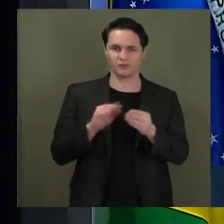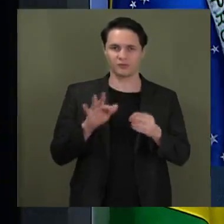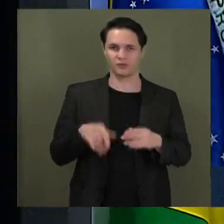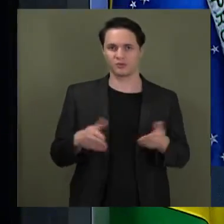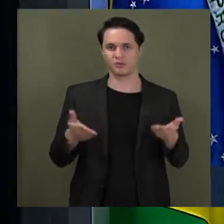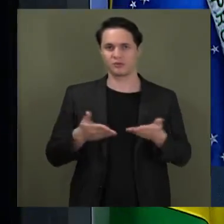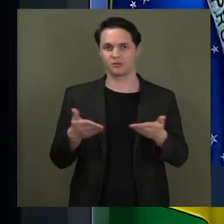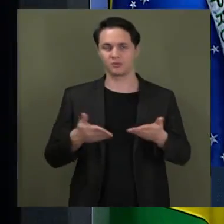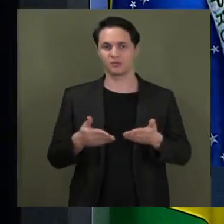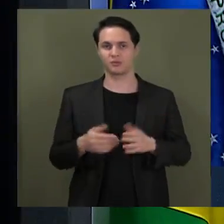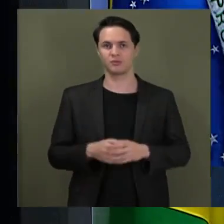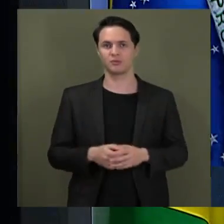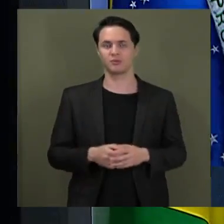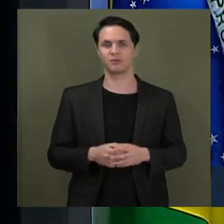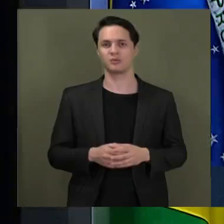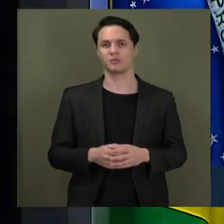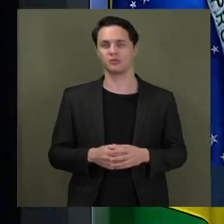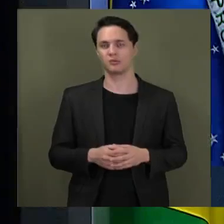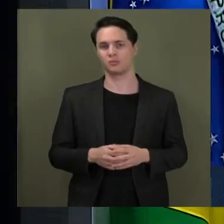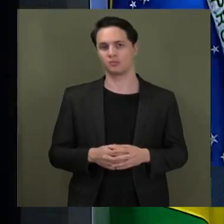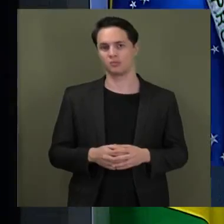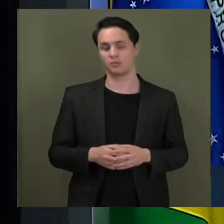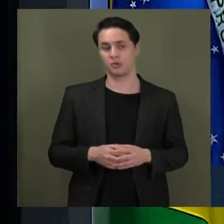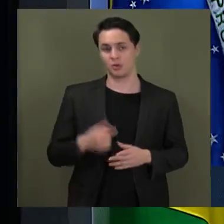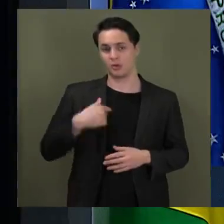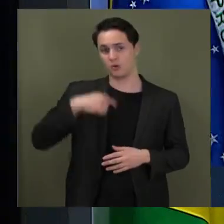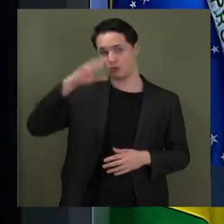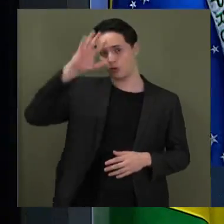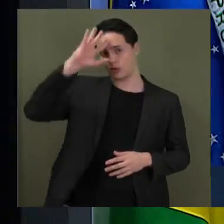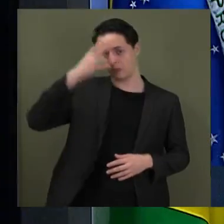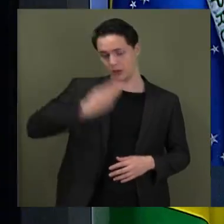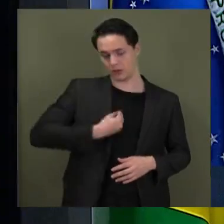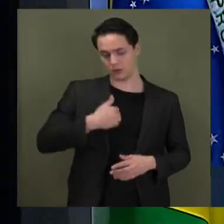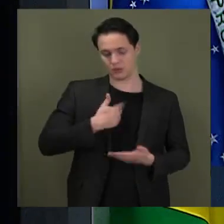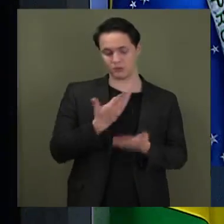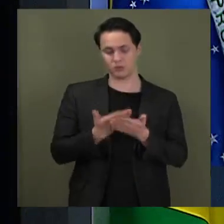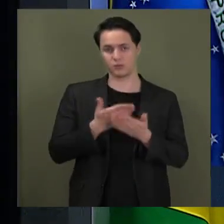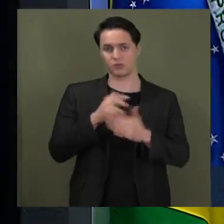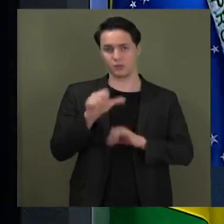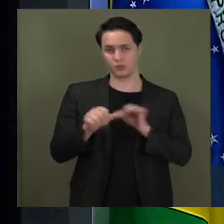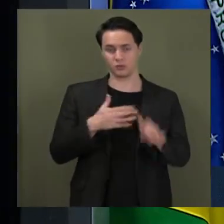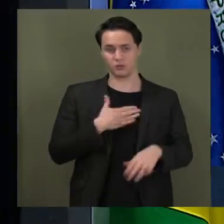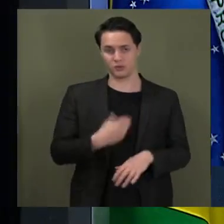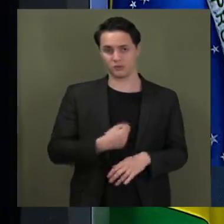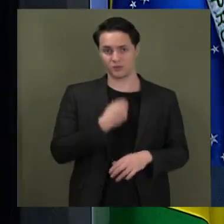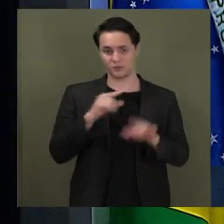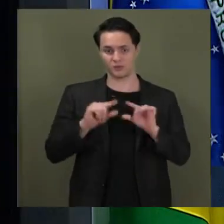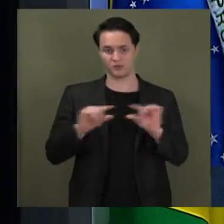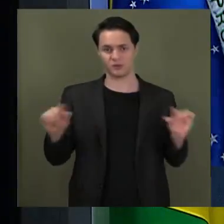que é do Evangelho segundo o Espiritismo, que eu estudo e que mudou minha vida.